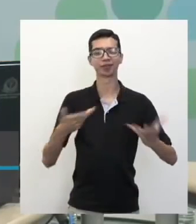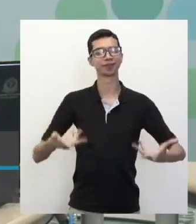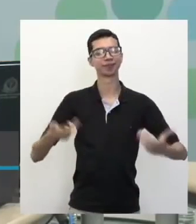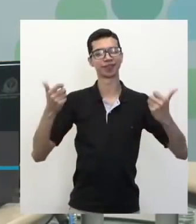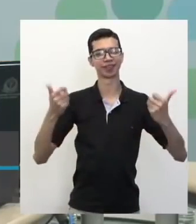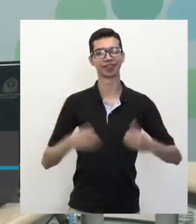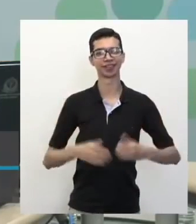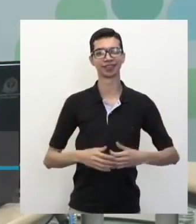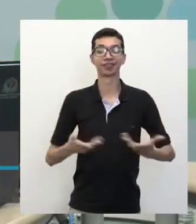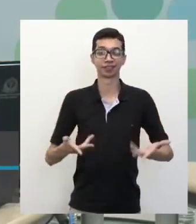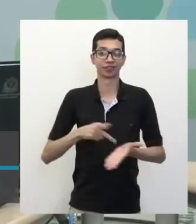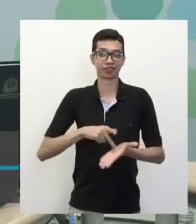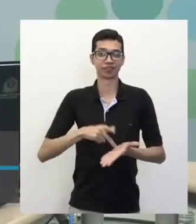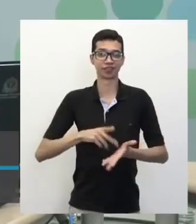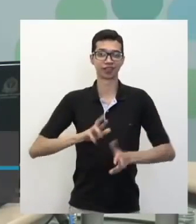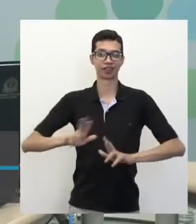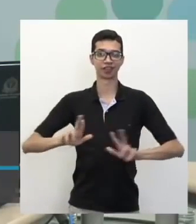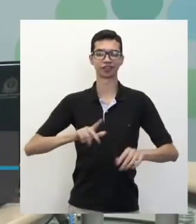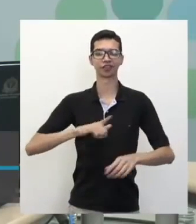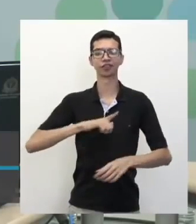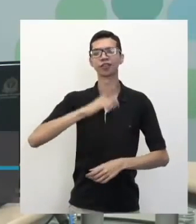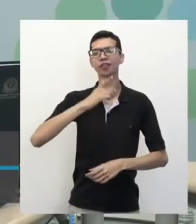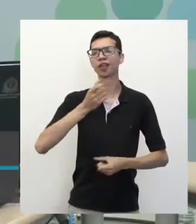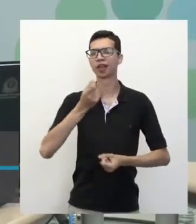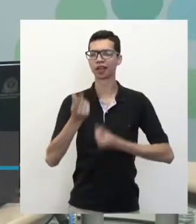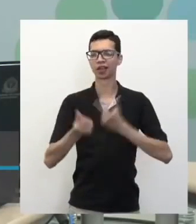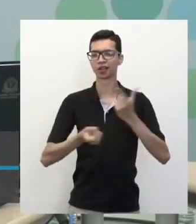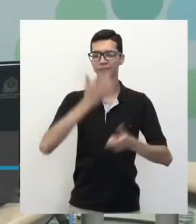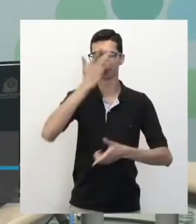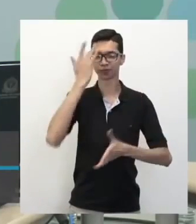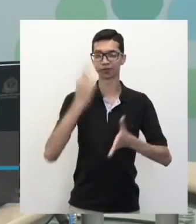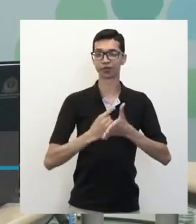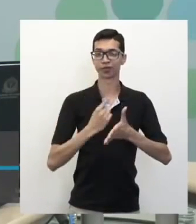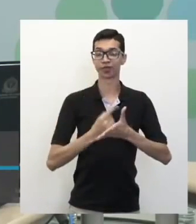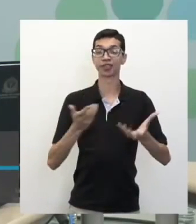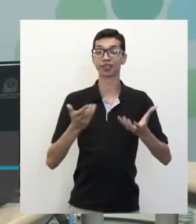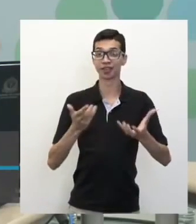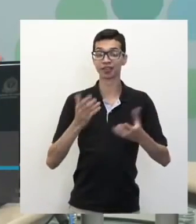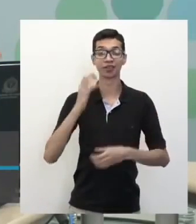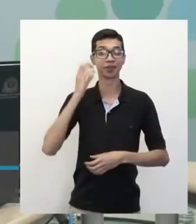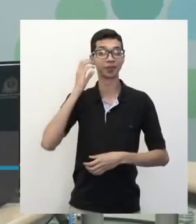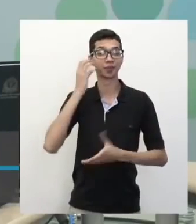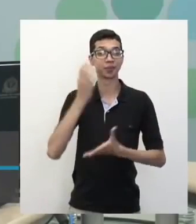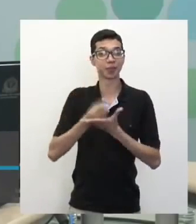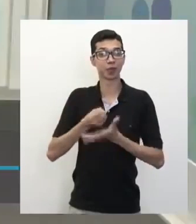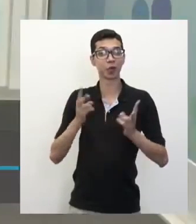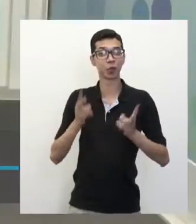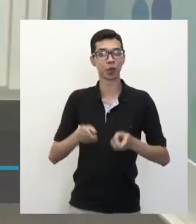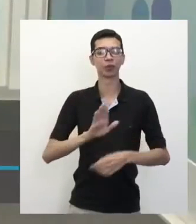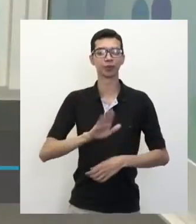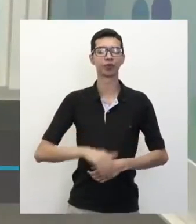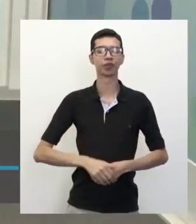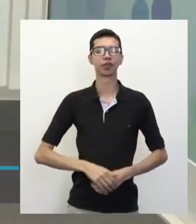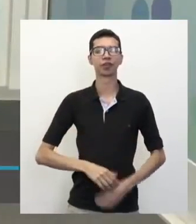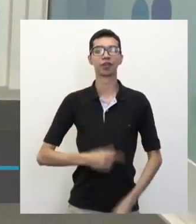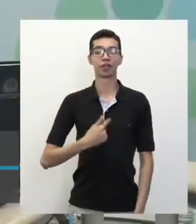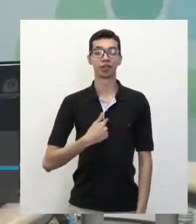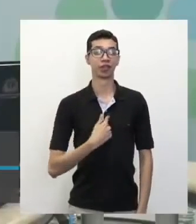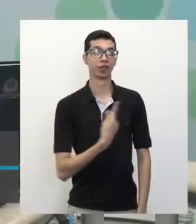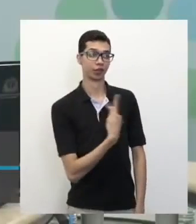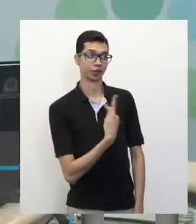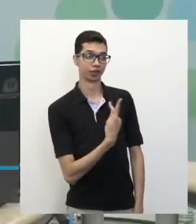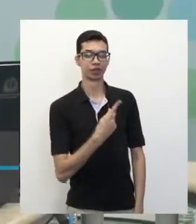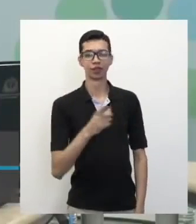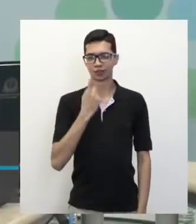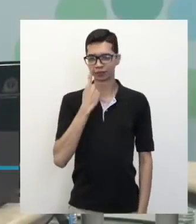não tinha como ser diferente. Tem pessoas aqui perguntando, eu quero esse podcast. Vai lá no Anchor. Eu, a professora Andréia, a gente tem perfil lá no Anchor. Vocês já ouviram falar?